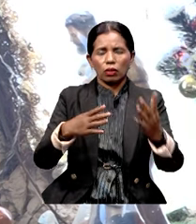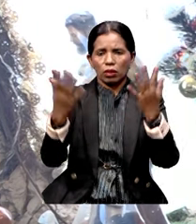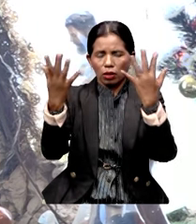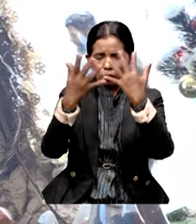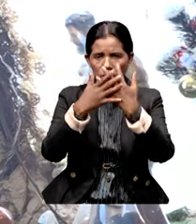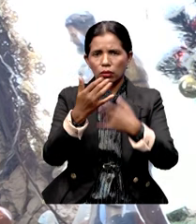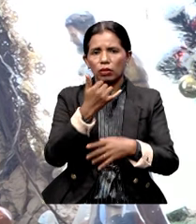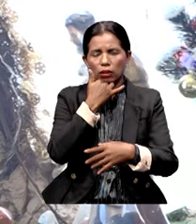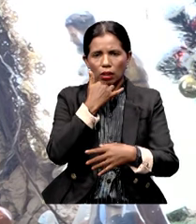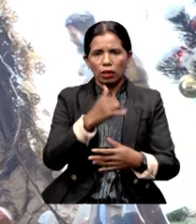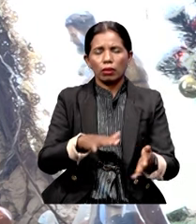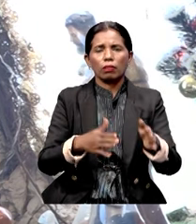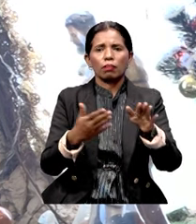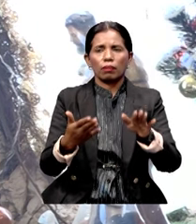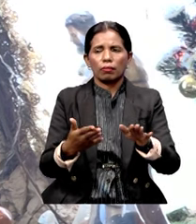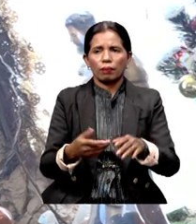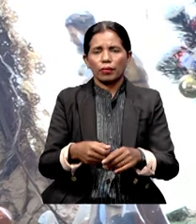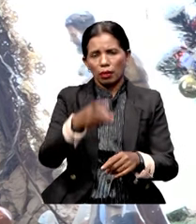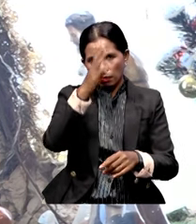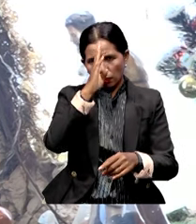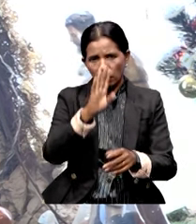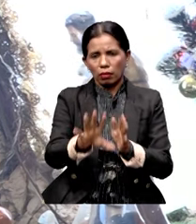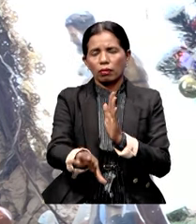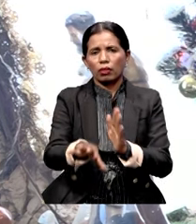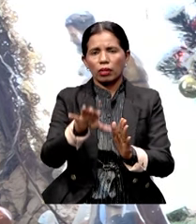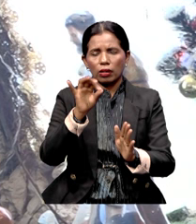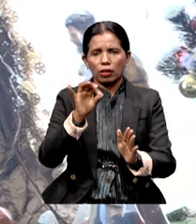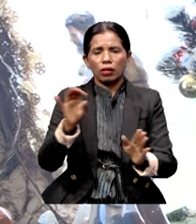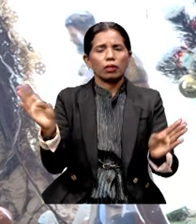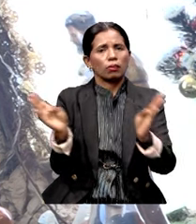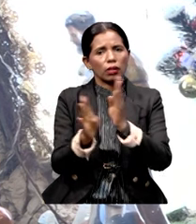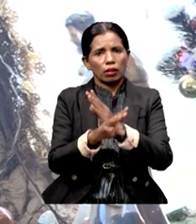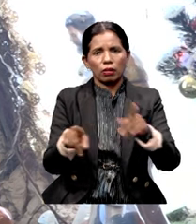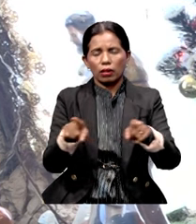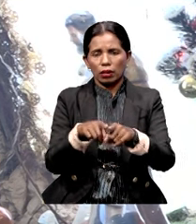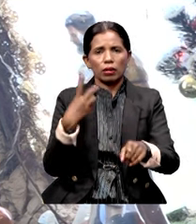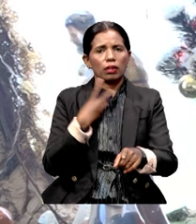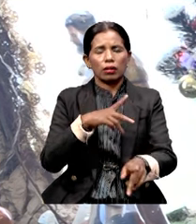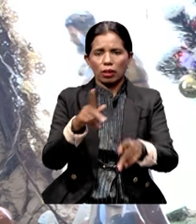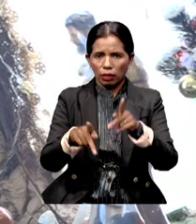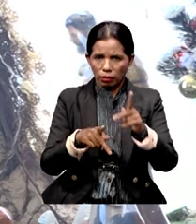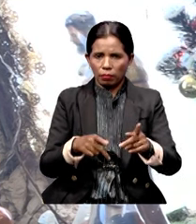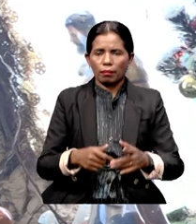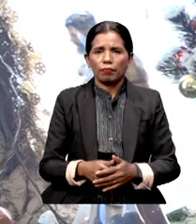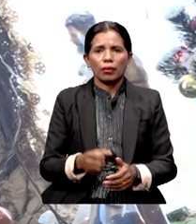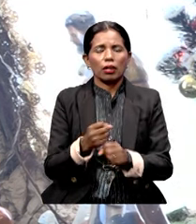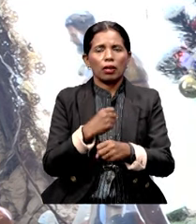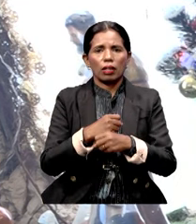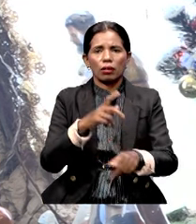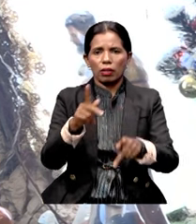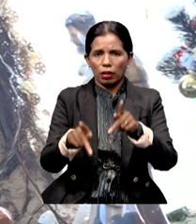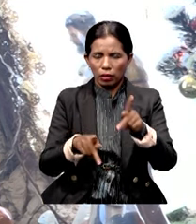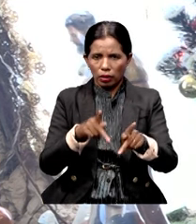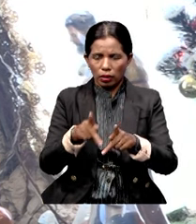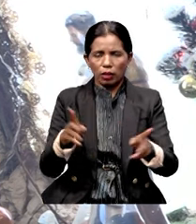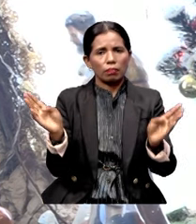ukun. Maroma hili atu sai hanesan ita ema. Nunema halu ema mos